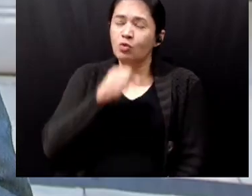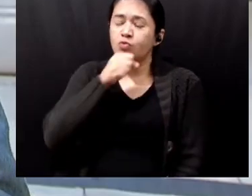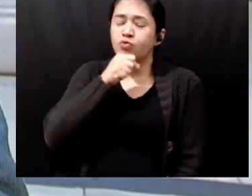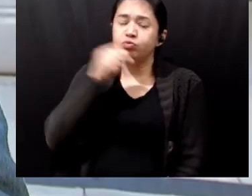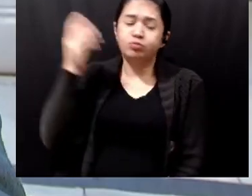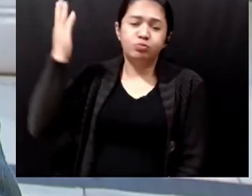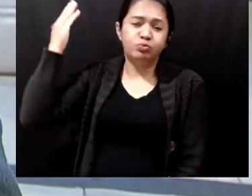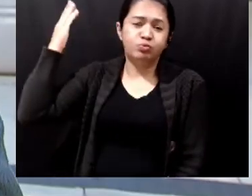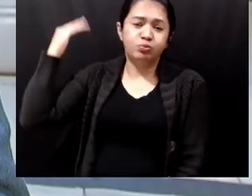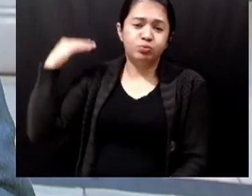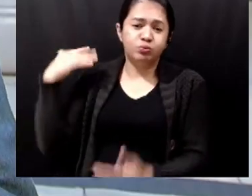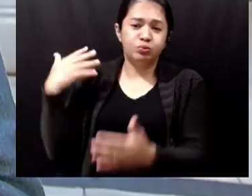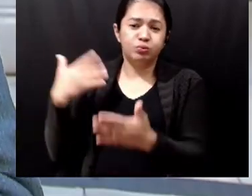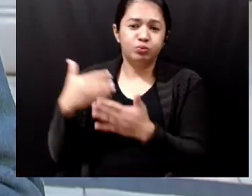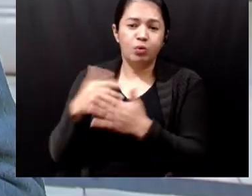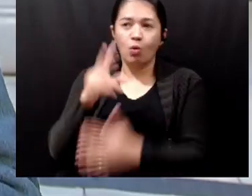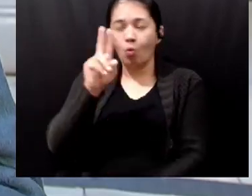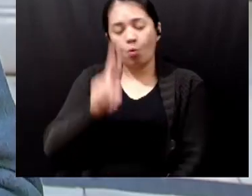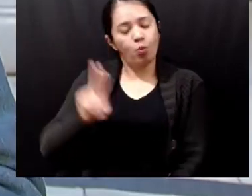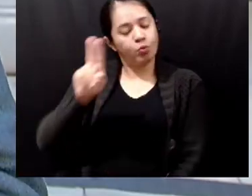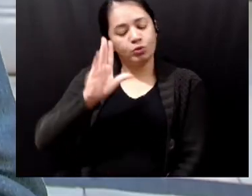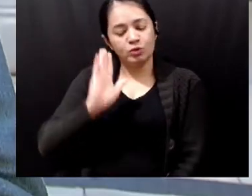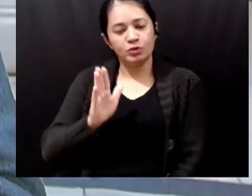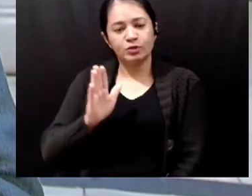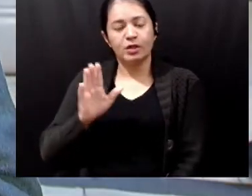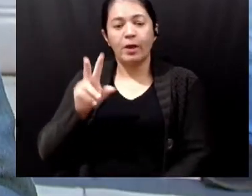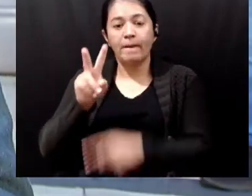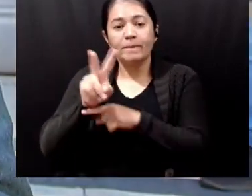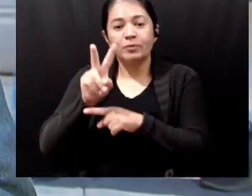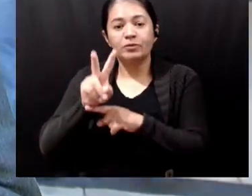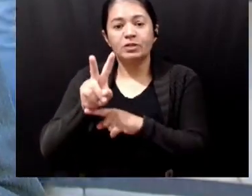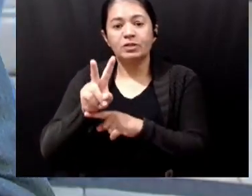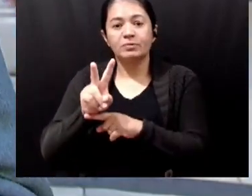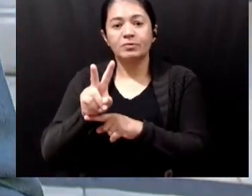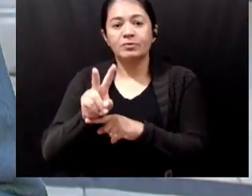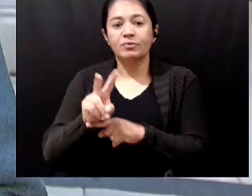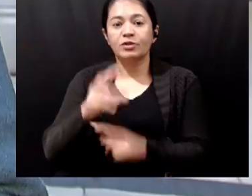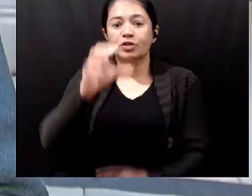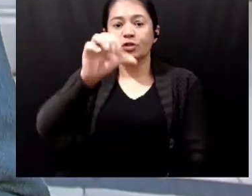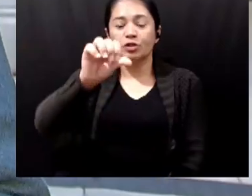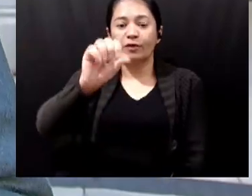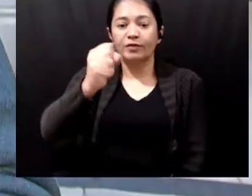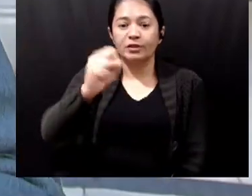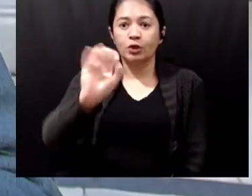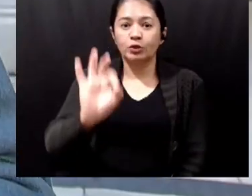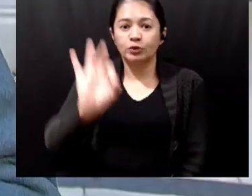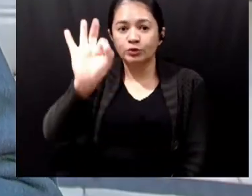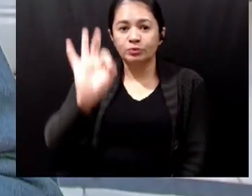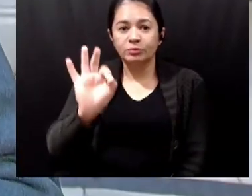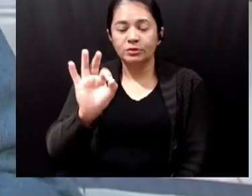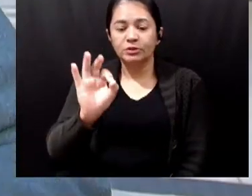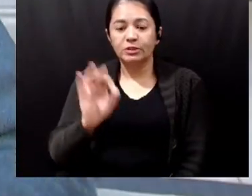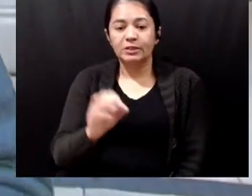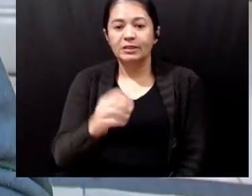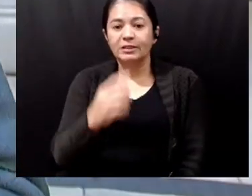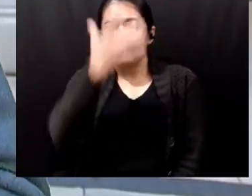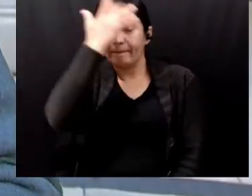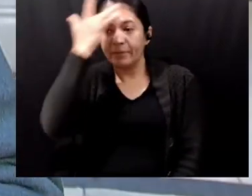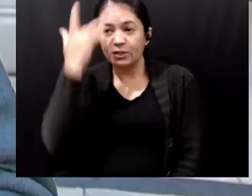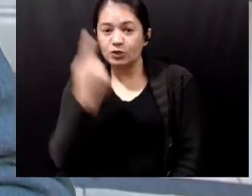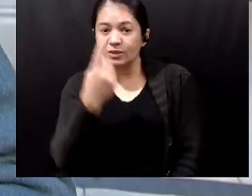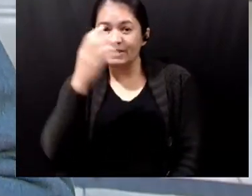né? E ela dá uma proteção em torno de 98%. Então, assim, de cada 100 pessoas que vacinam, 98